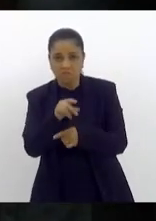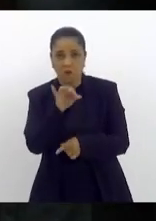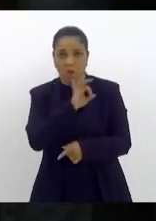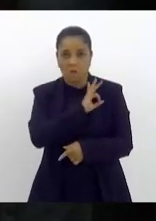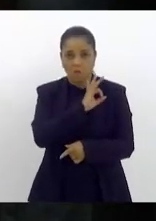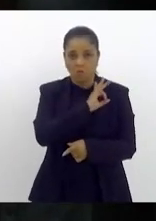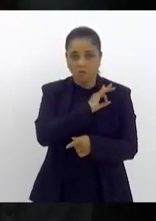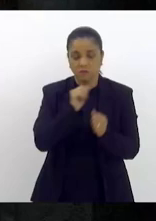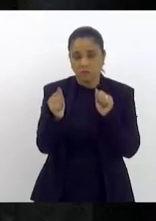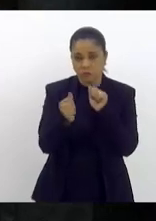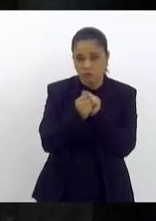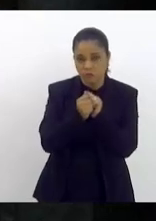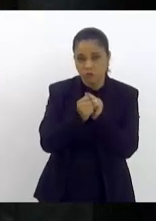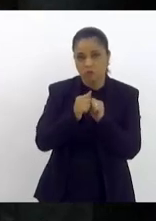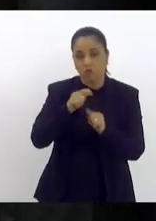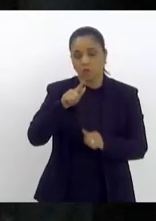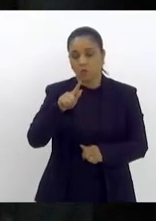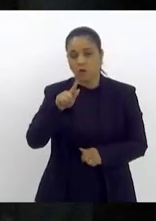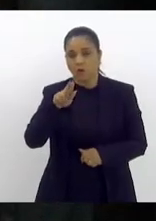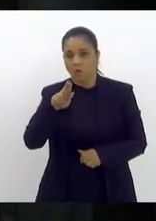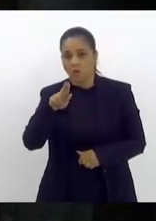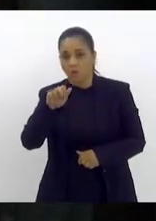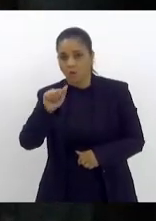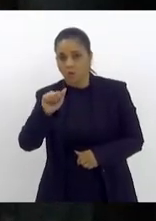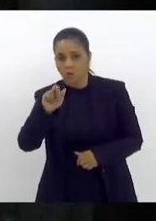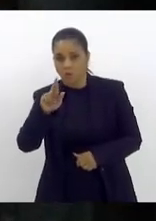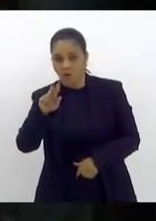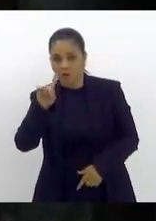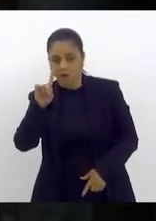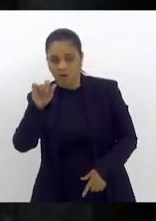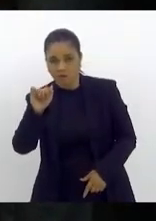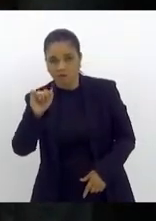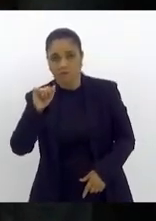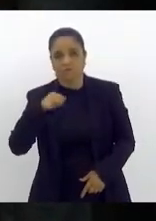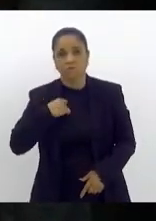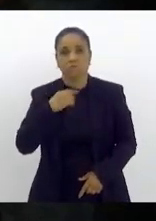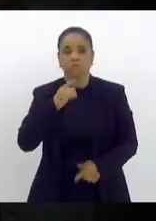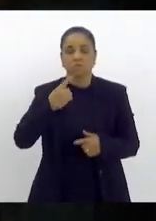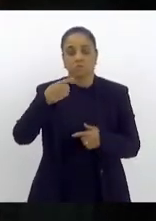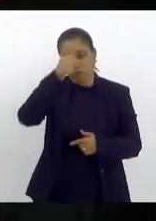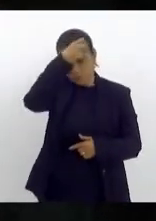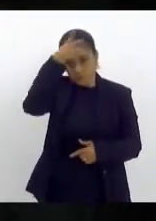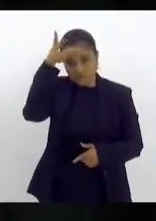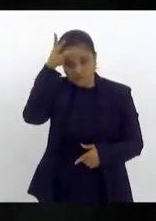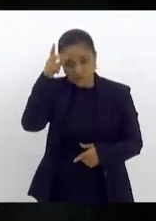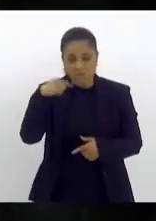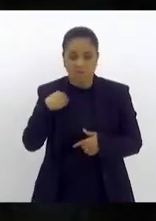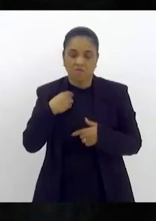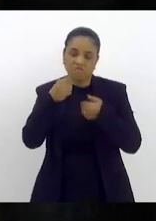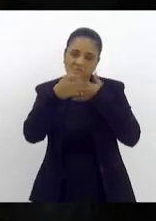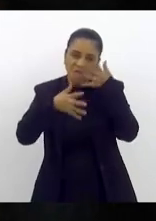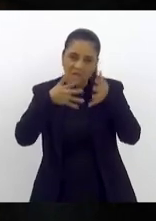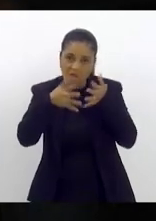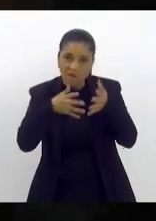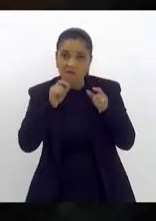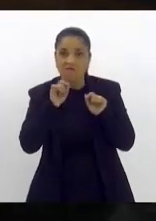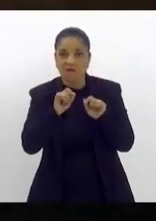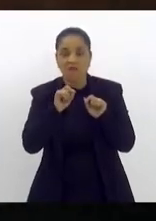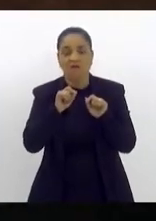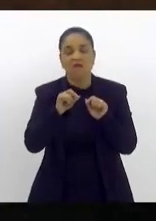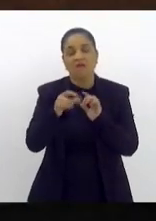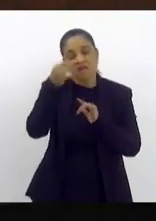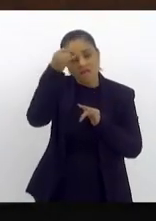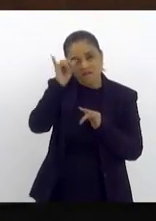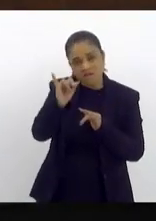Guarda Municipal, com um discurso que era para conter a criminalidade, mas que, na verdade, não se